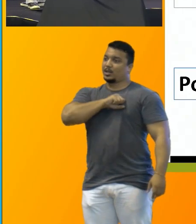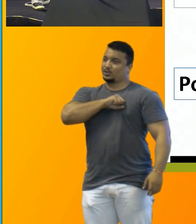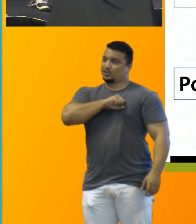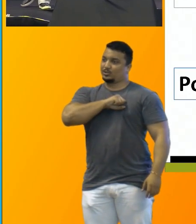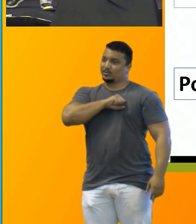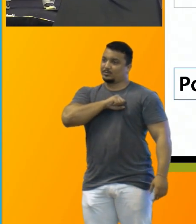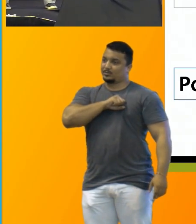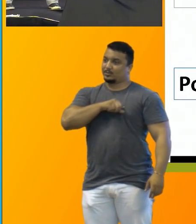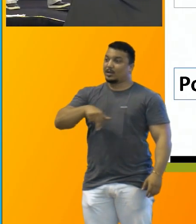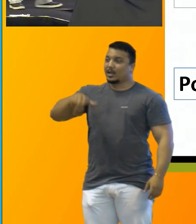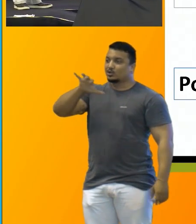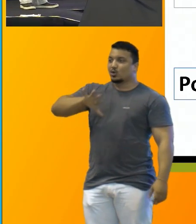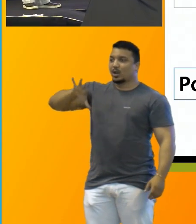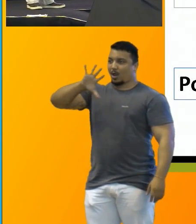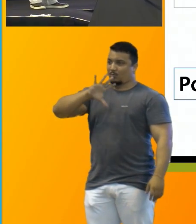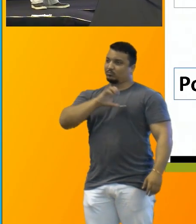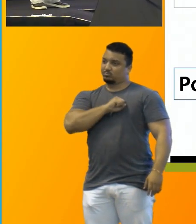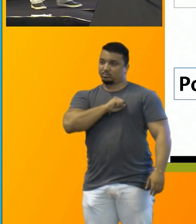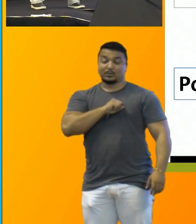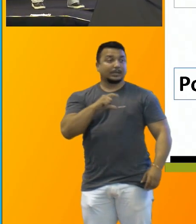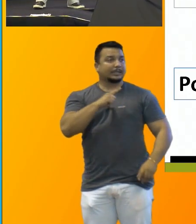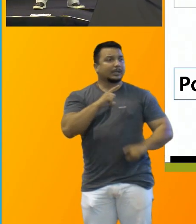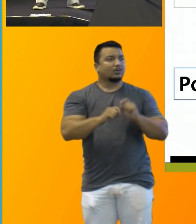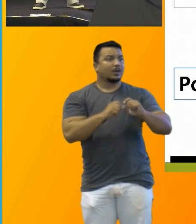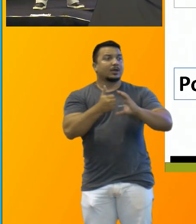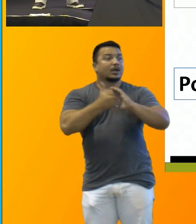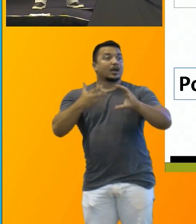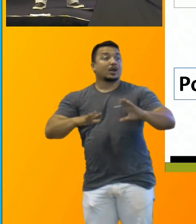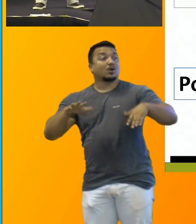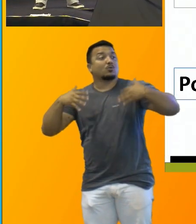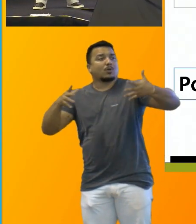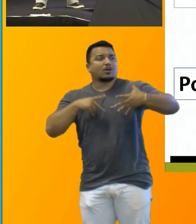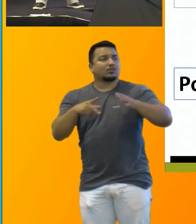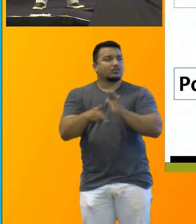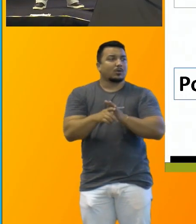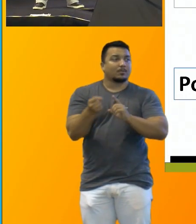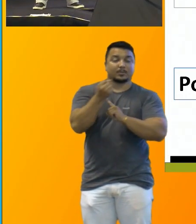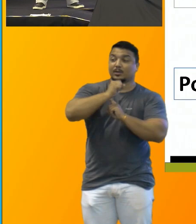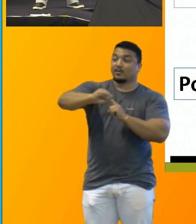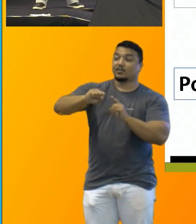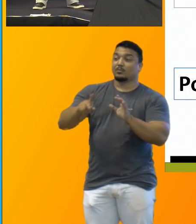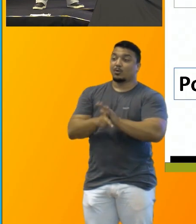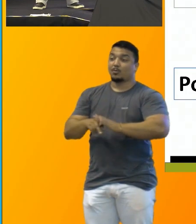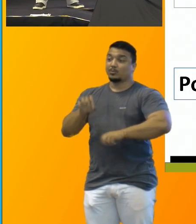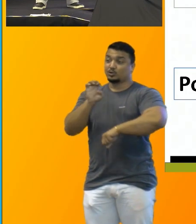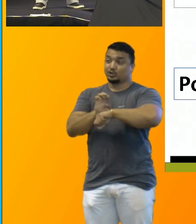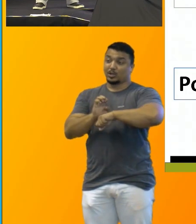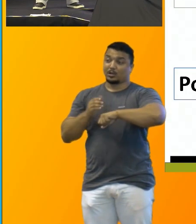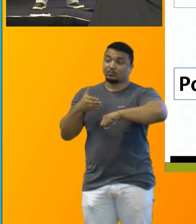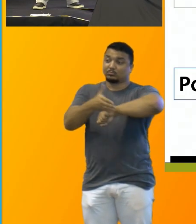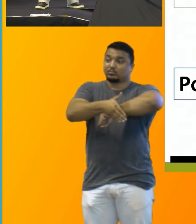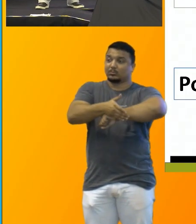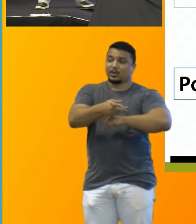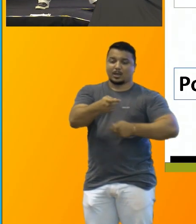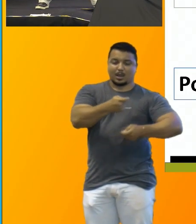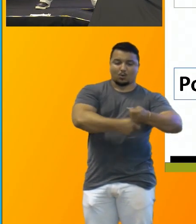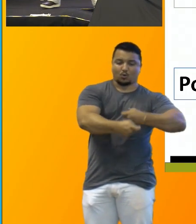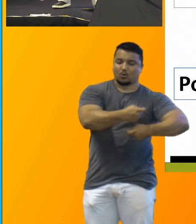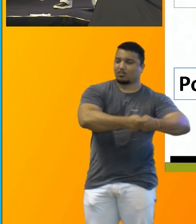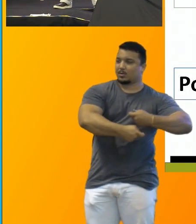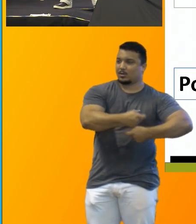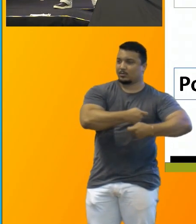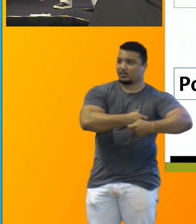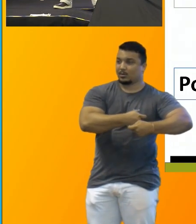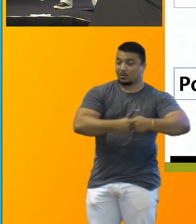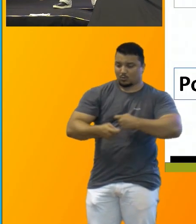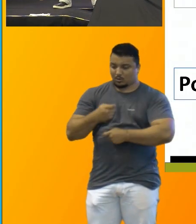Nacionalista. Próxima característica, a defesa da intervenção do Estado na economia. Sai a